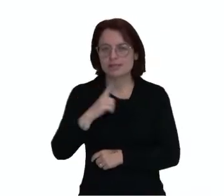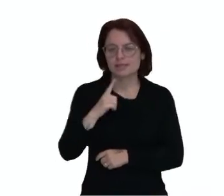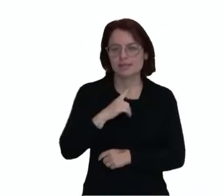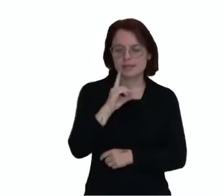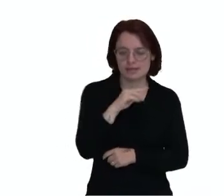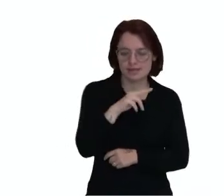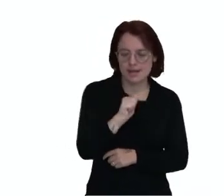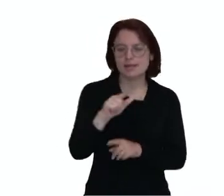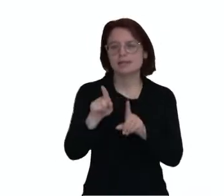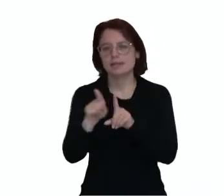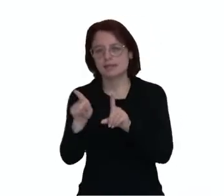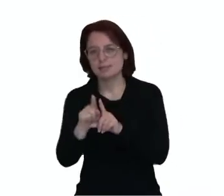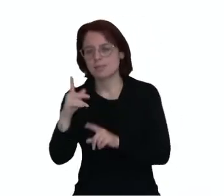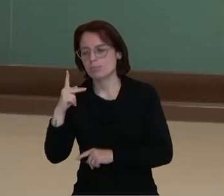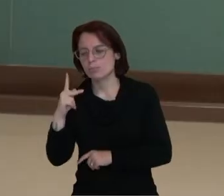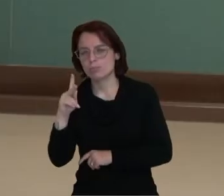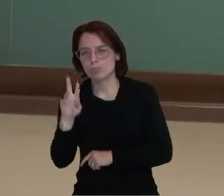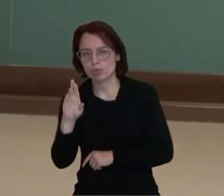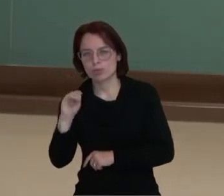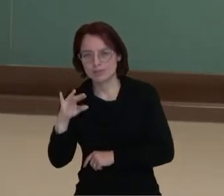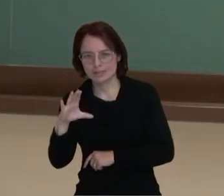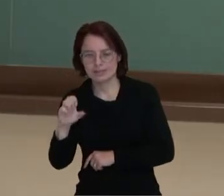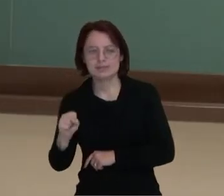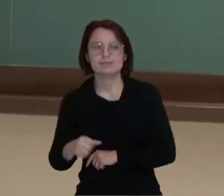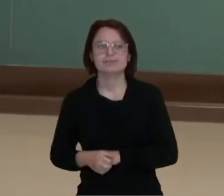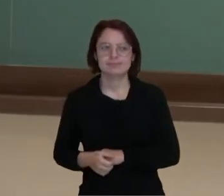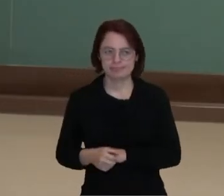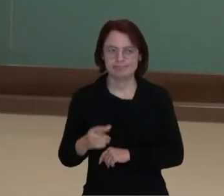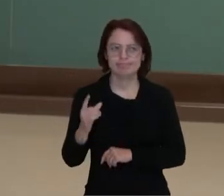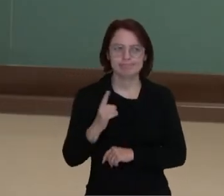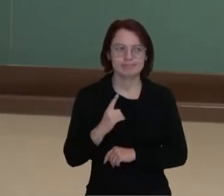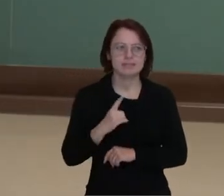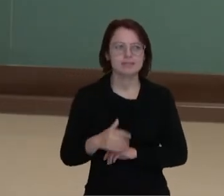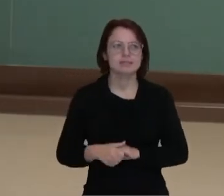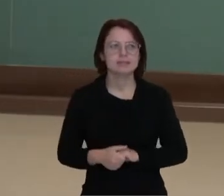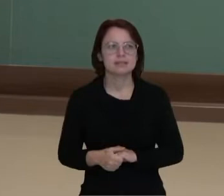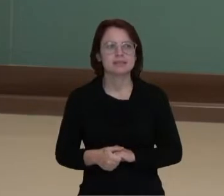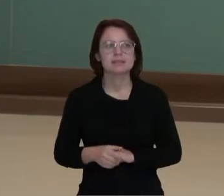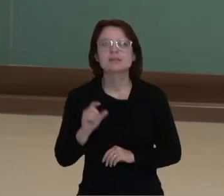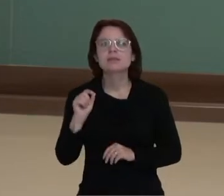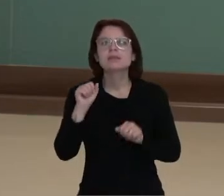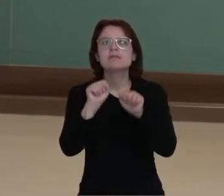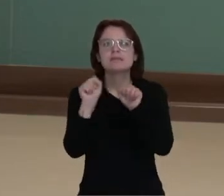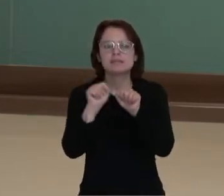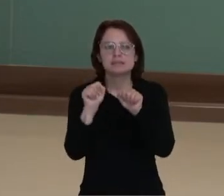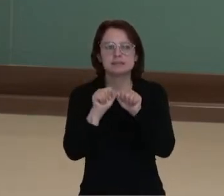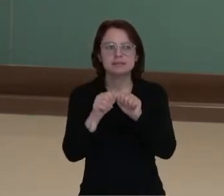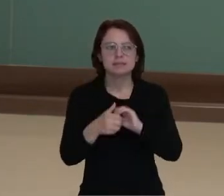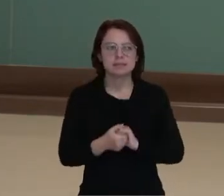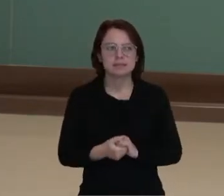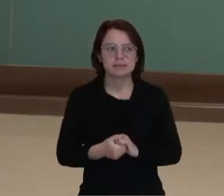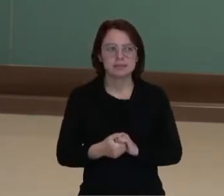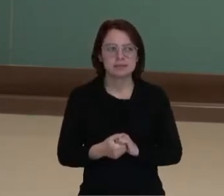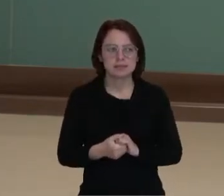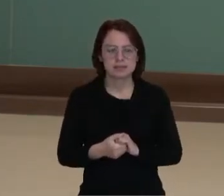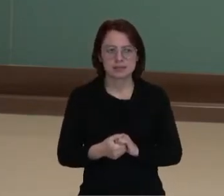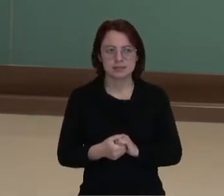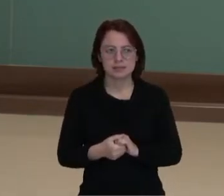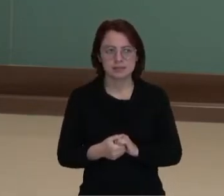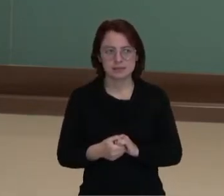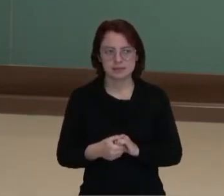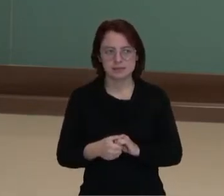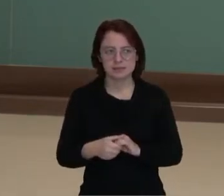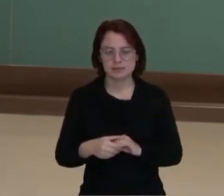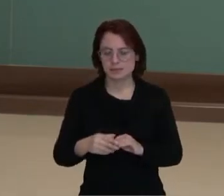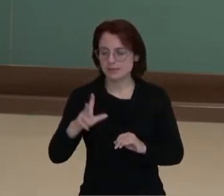assim, professora? Tem proteínas no DNA? Sim, tem proteínas. O que eles fazem, né? O cromossomo, então ele se arranja, ele